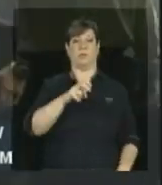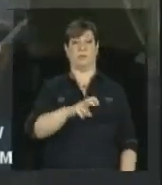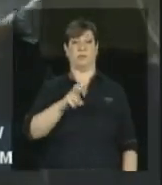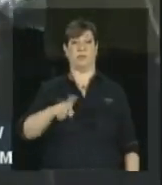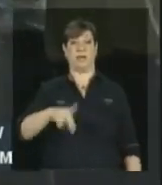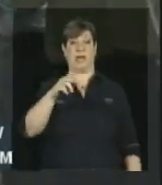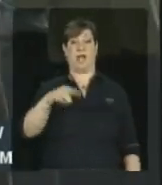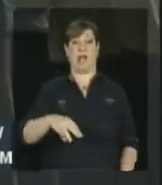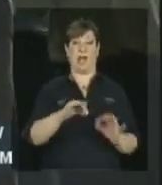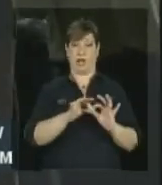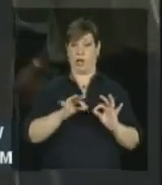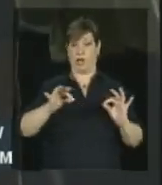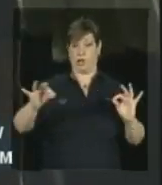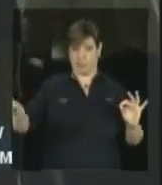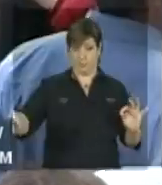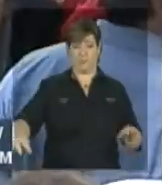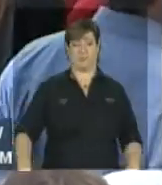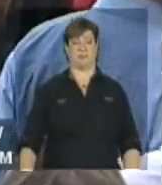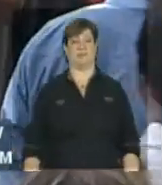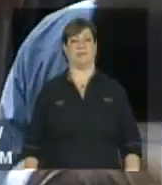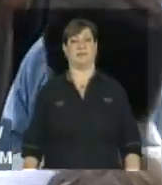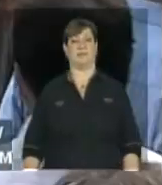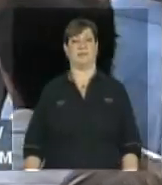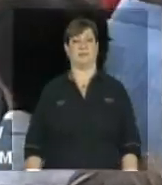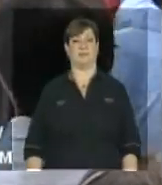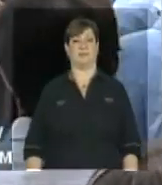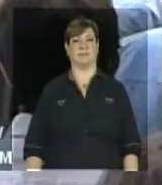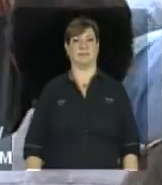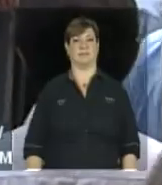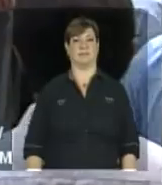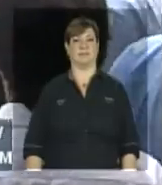255 quilômetros de extensão.